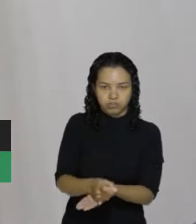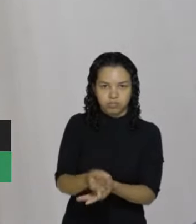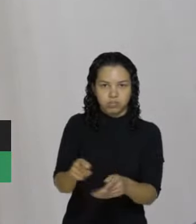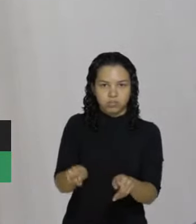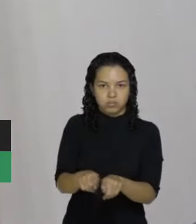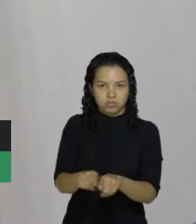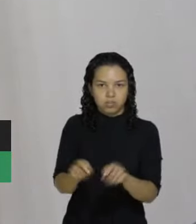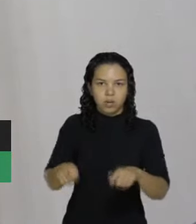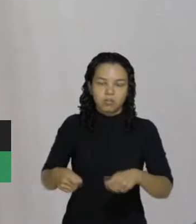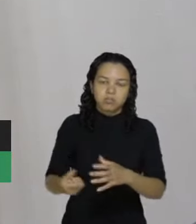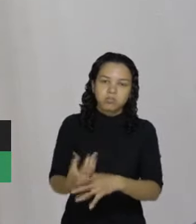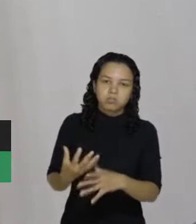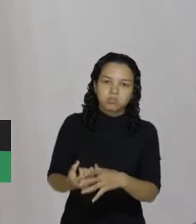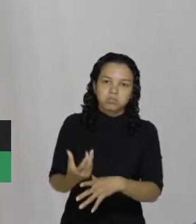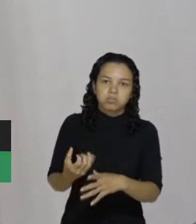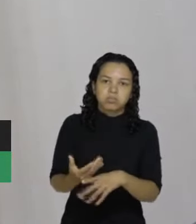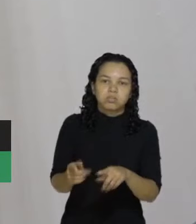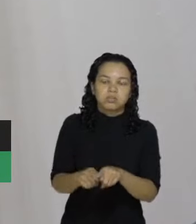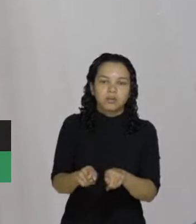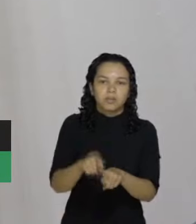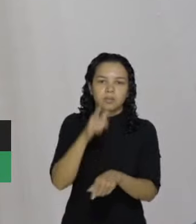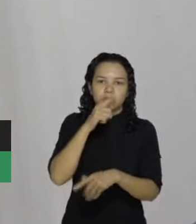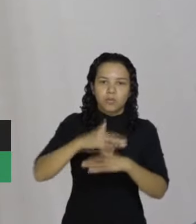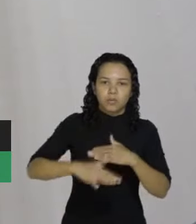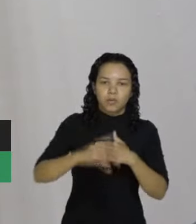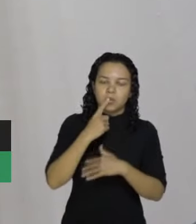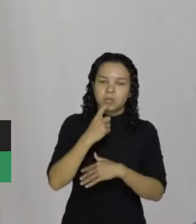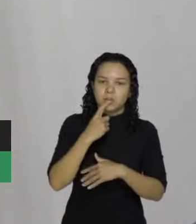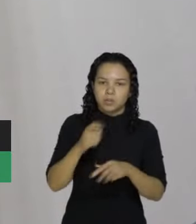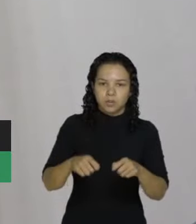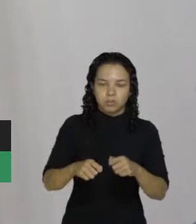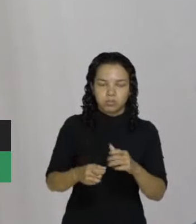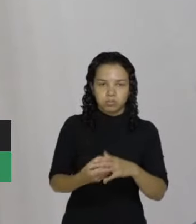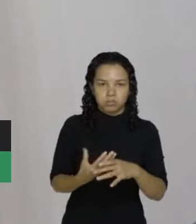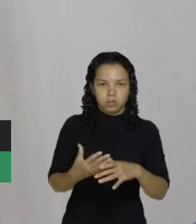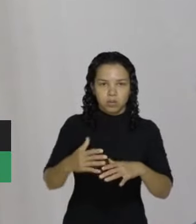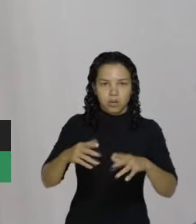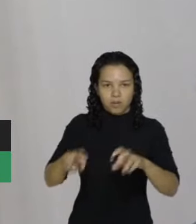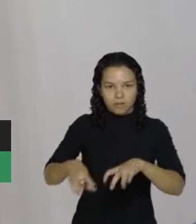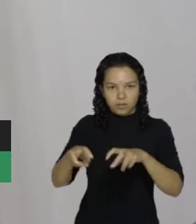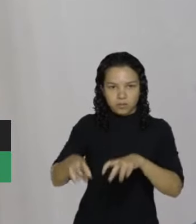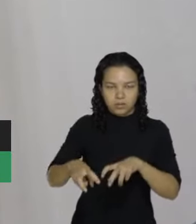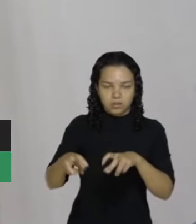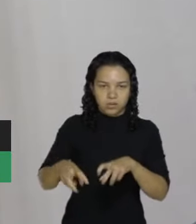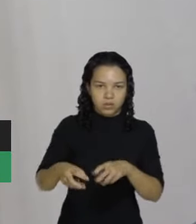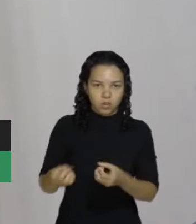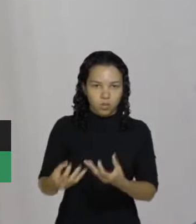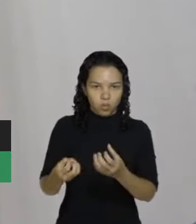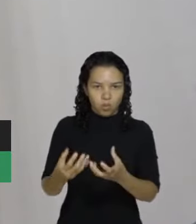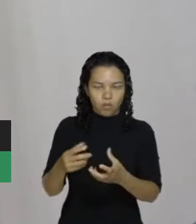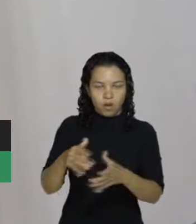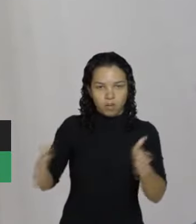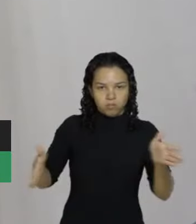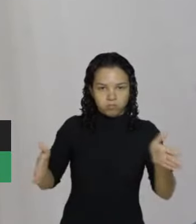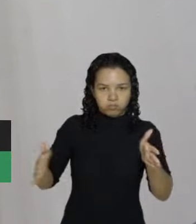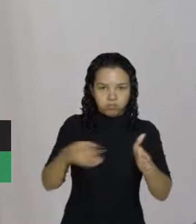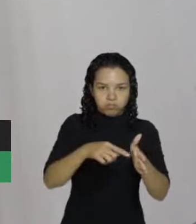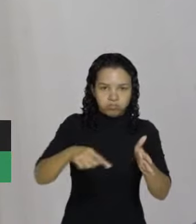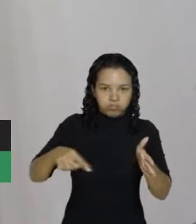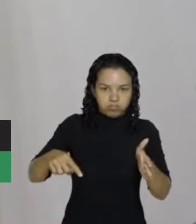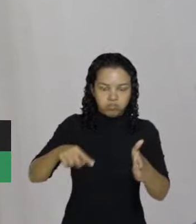vermelha, que mantém improdutivas as fazendas durante alguns períodos. Na prática, estão sendo observados benefícios